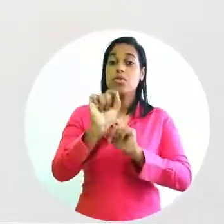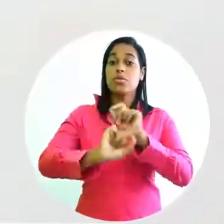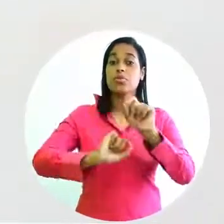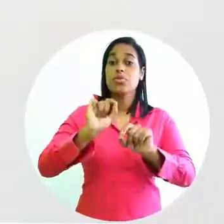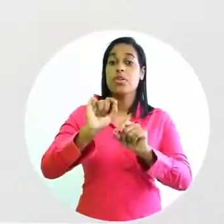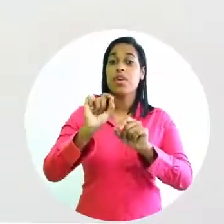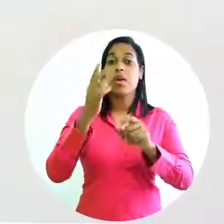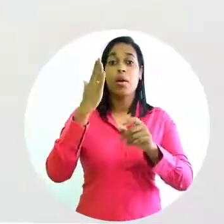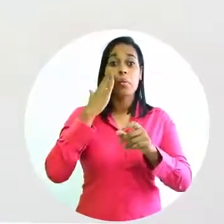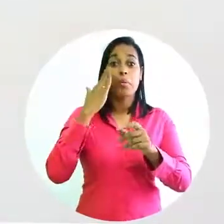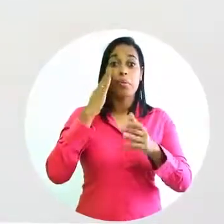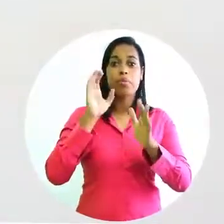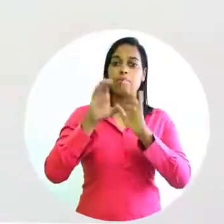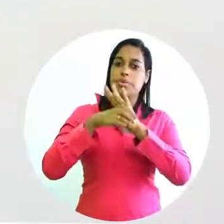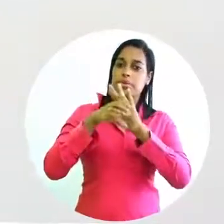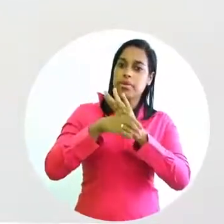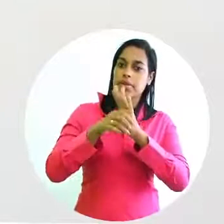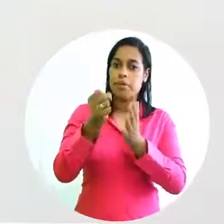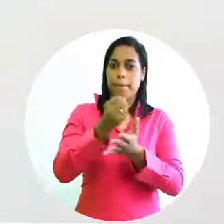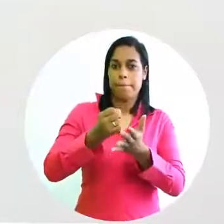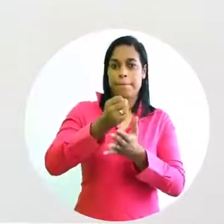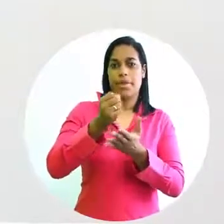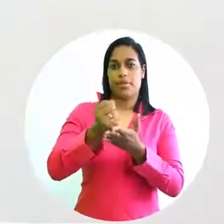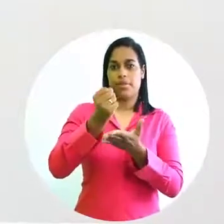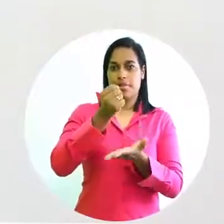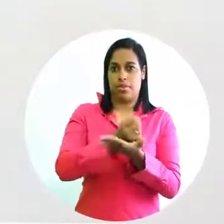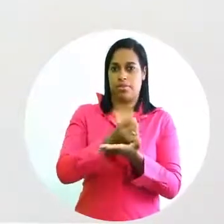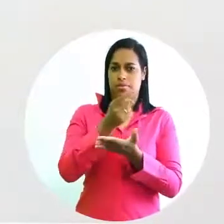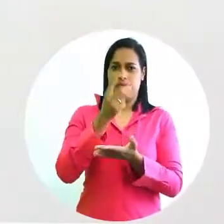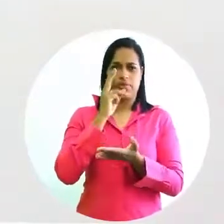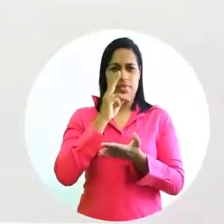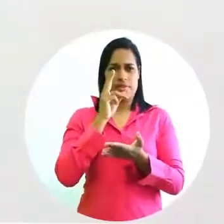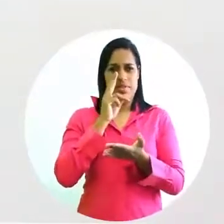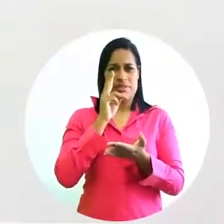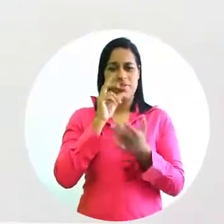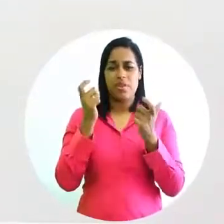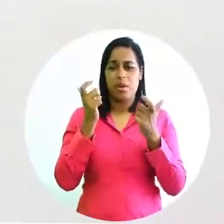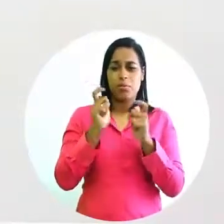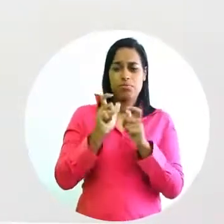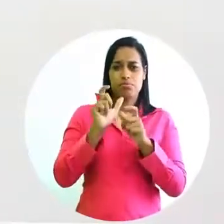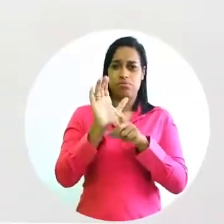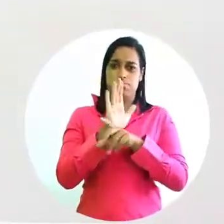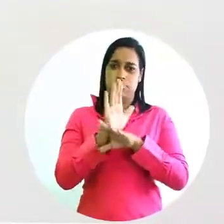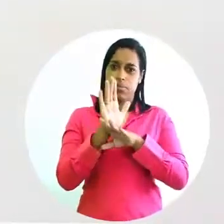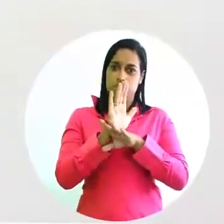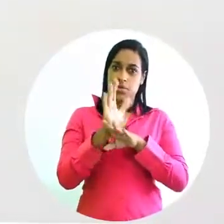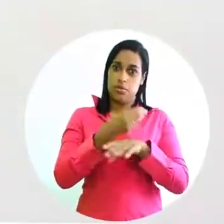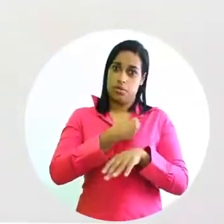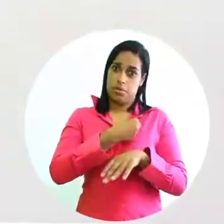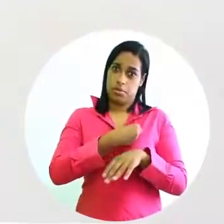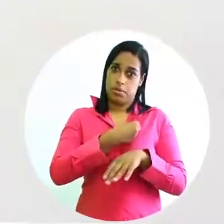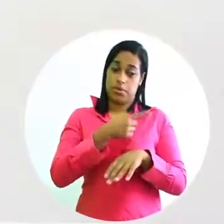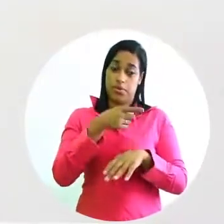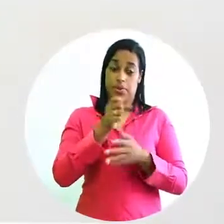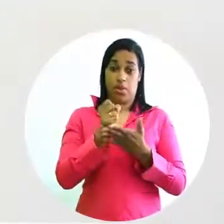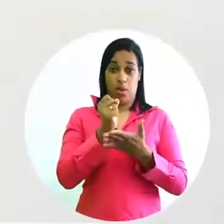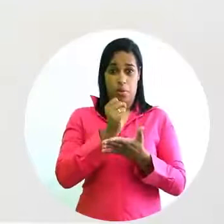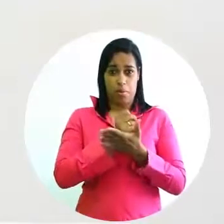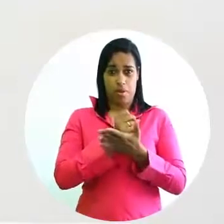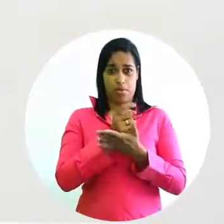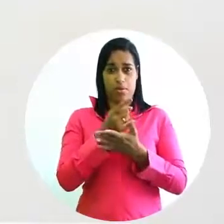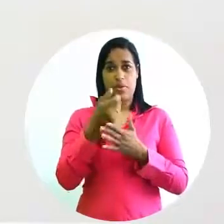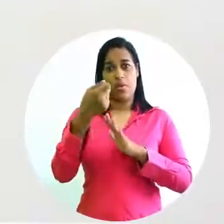da documentação. Na ocasião, você assistiu um pequeno trecho do vídeo sobre o ciclo de vida do documento e que